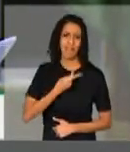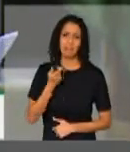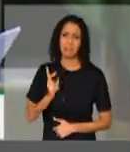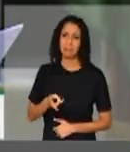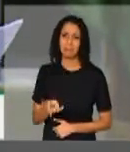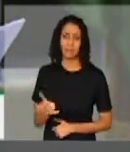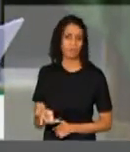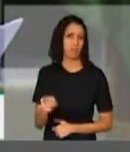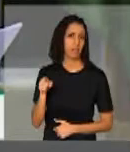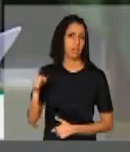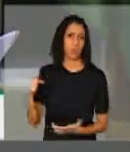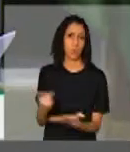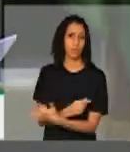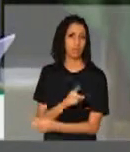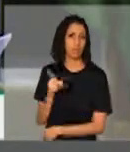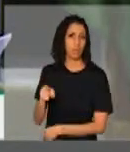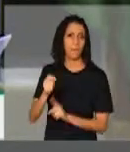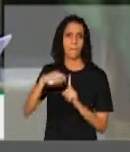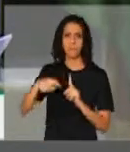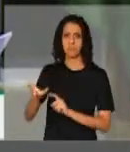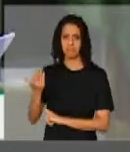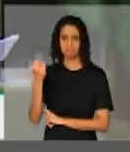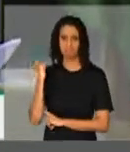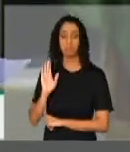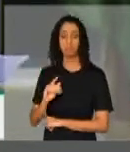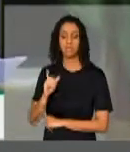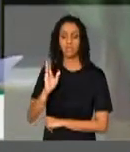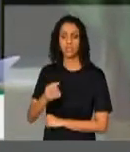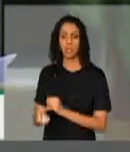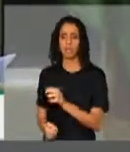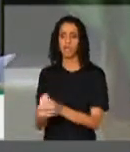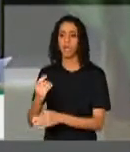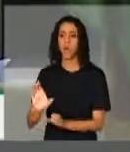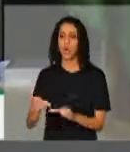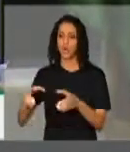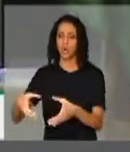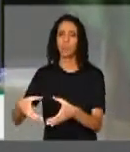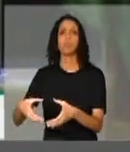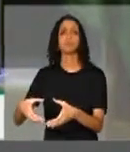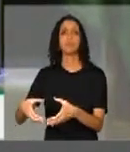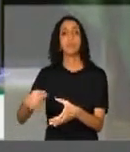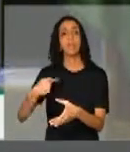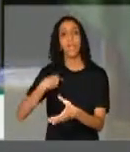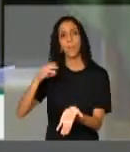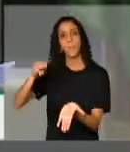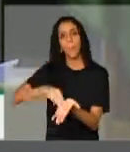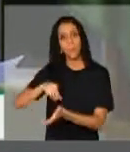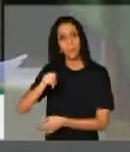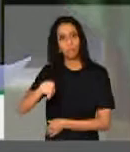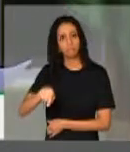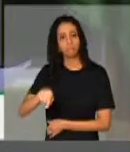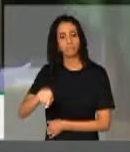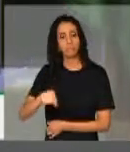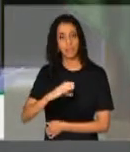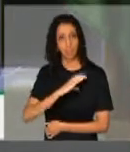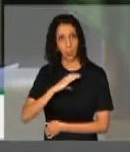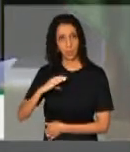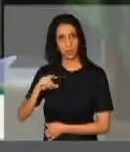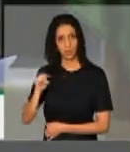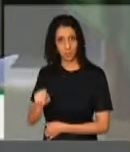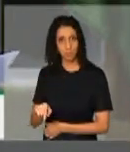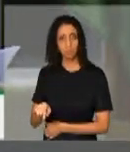constituiu-se no mês passado uma comissão externa doc da qual tenho orgulho de fazer parte integrante